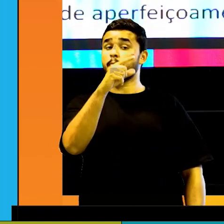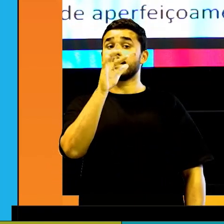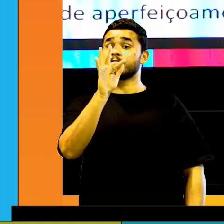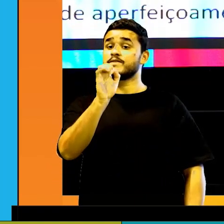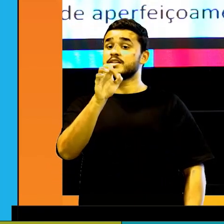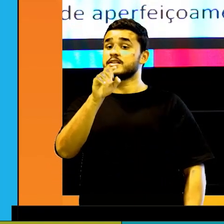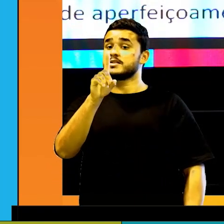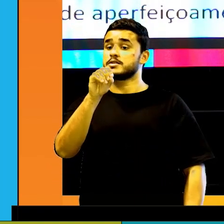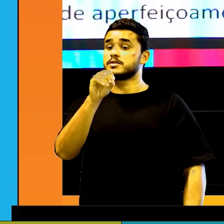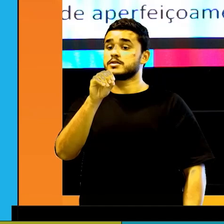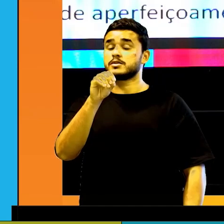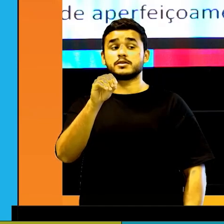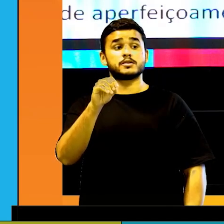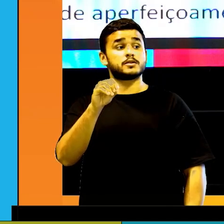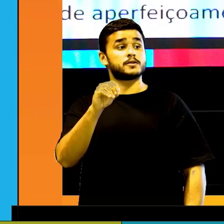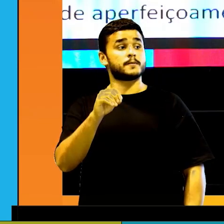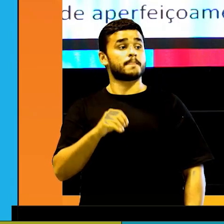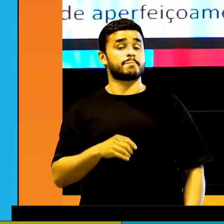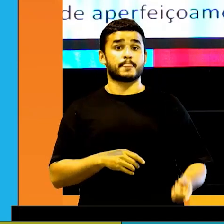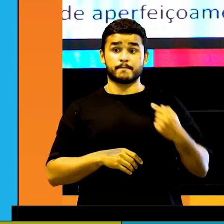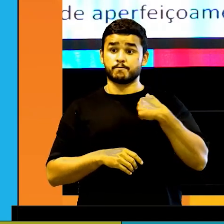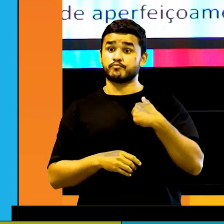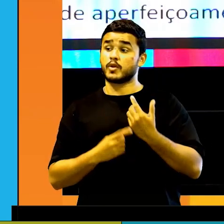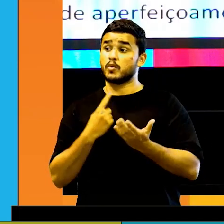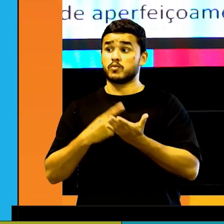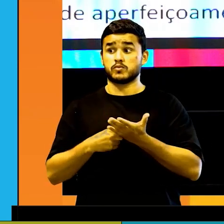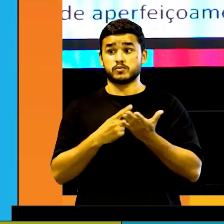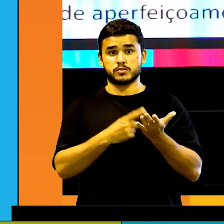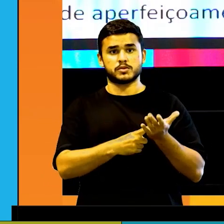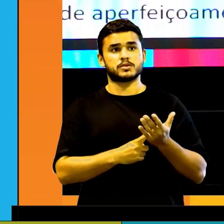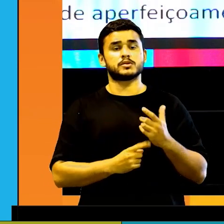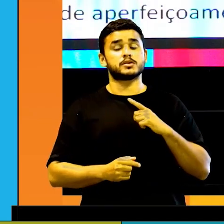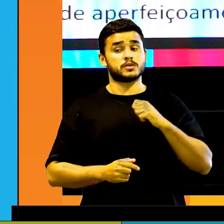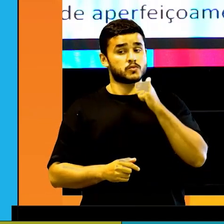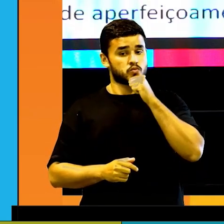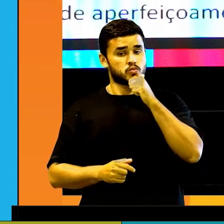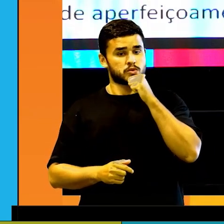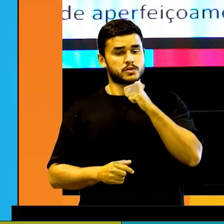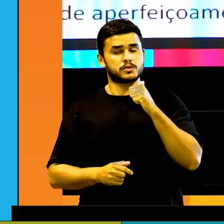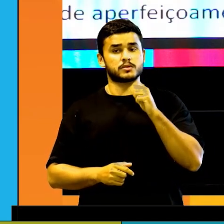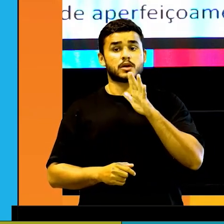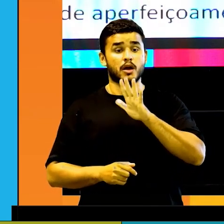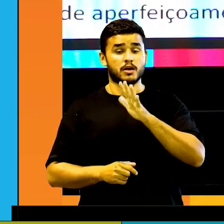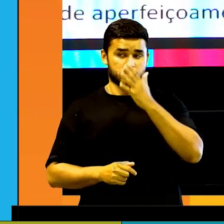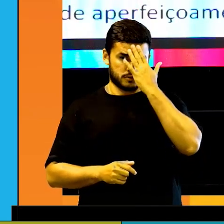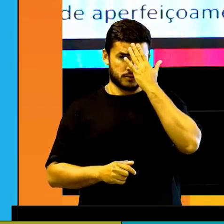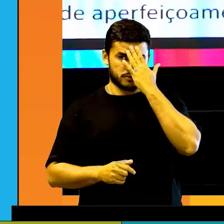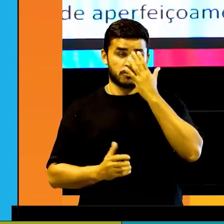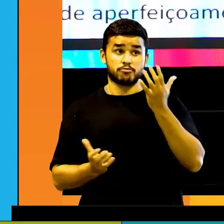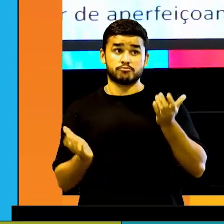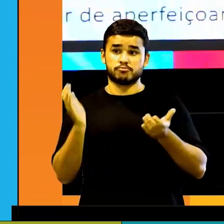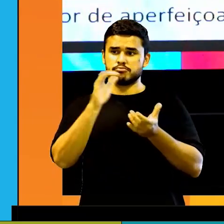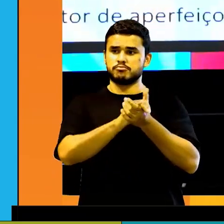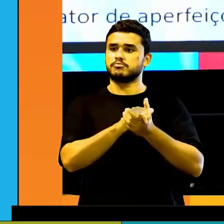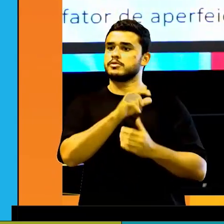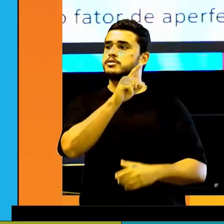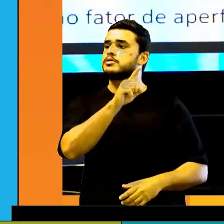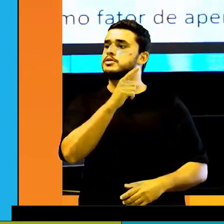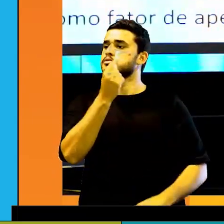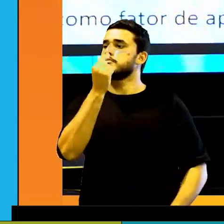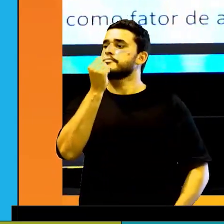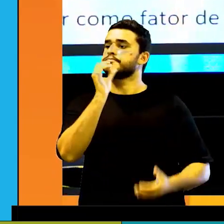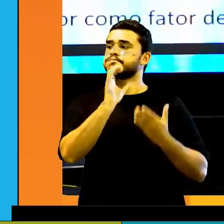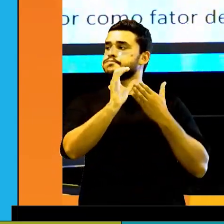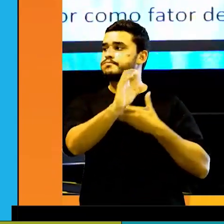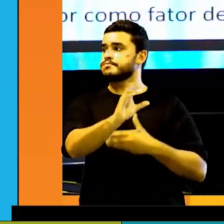faça a proposta para ele, mas sem saber que sou eu. Diga que é uma moça, que é uma mulher, que quer se casar com ele e que oferece um